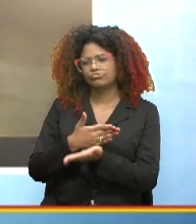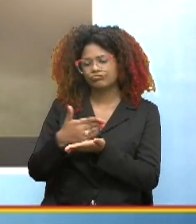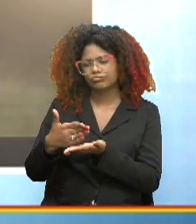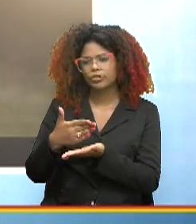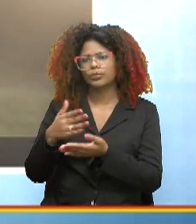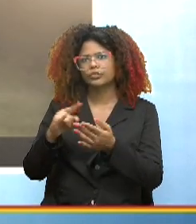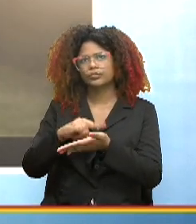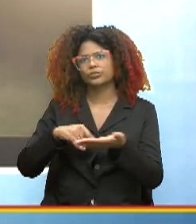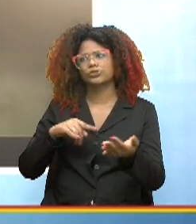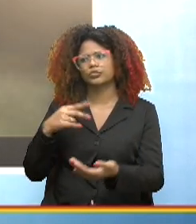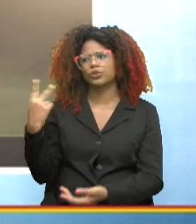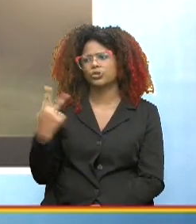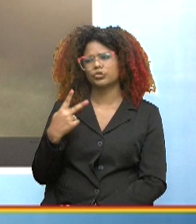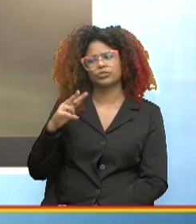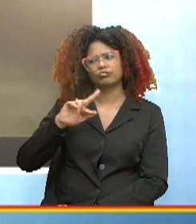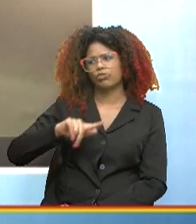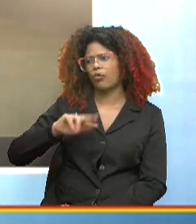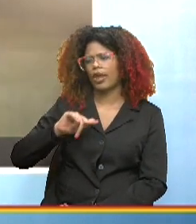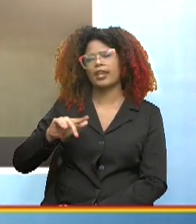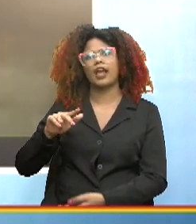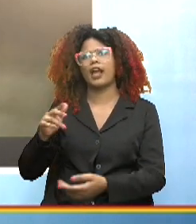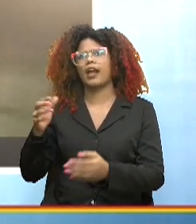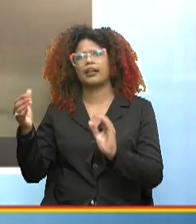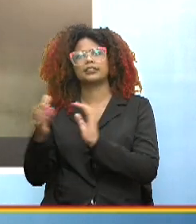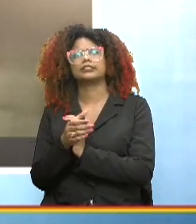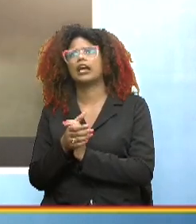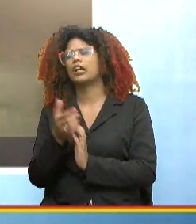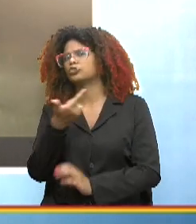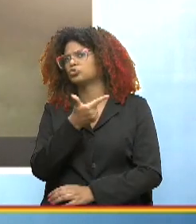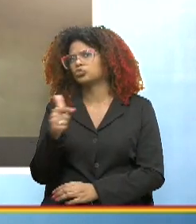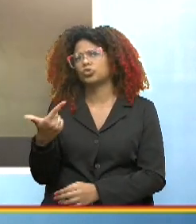a gente não era casado não tinha nem